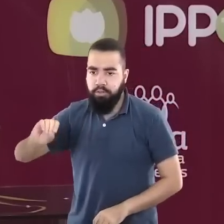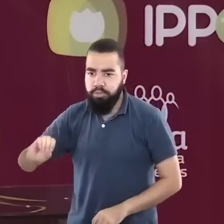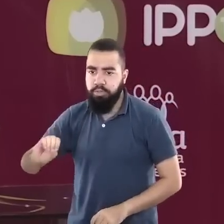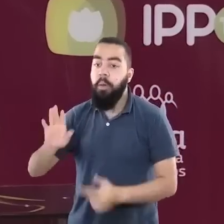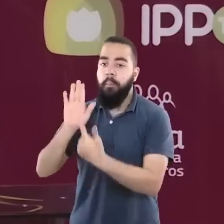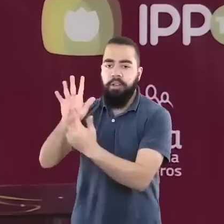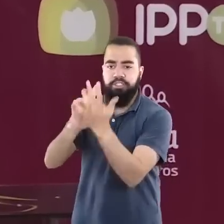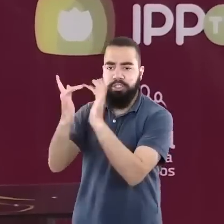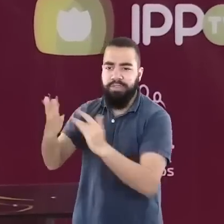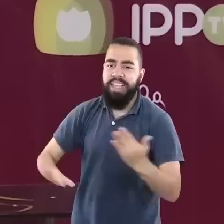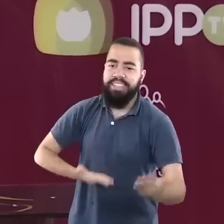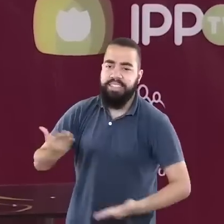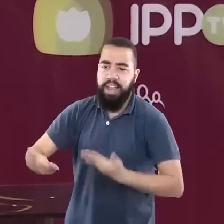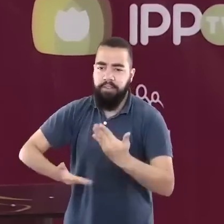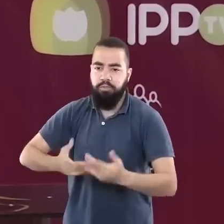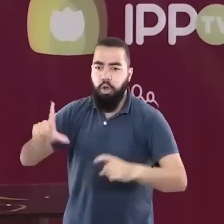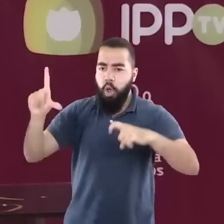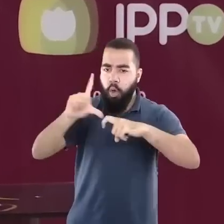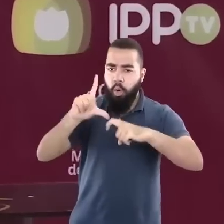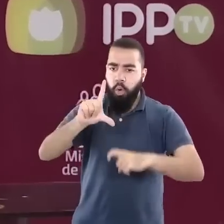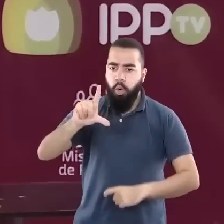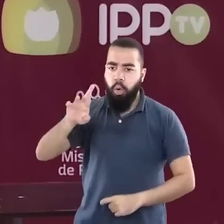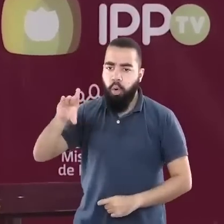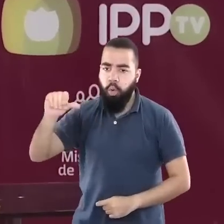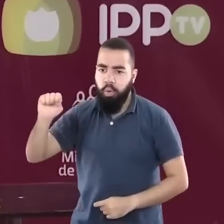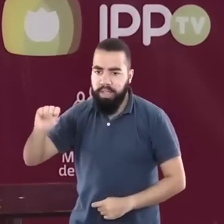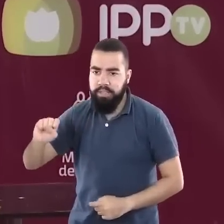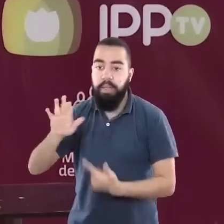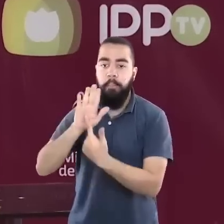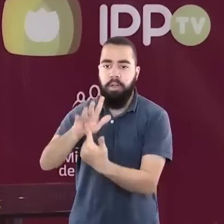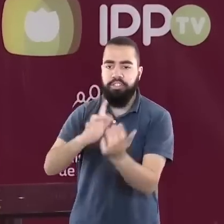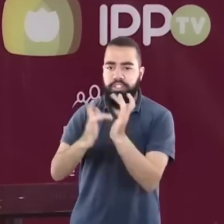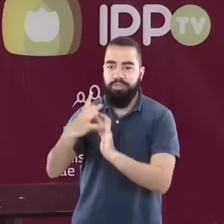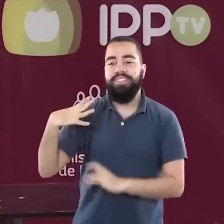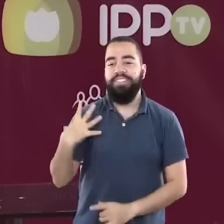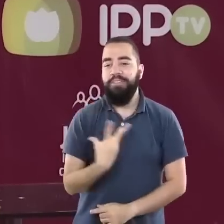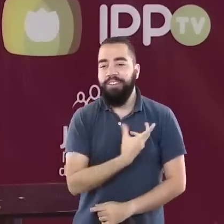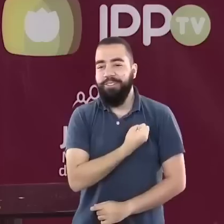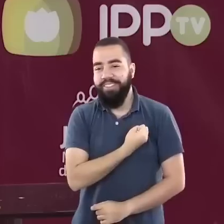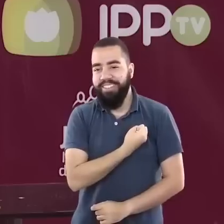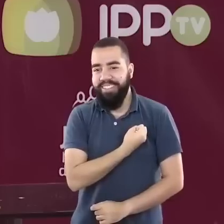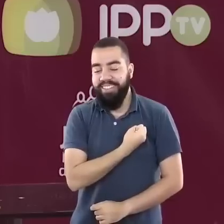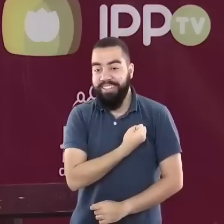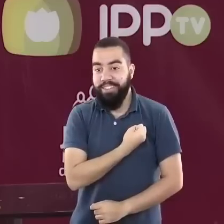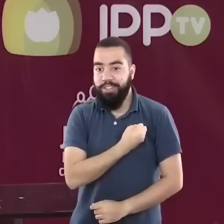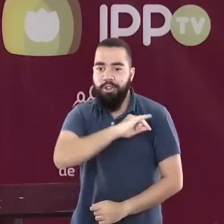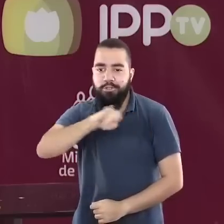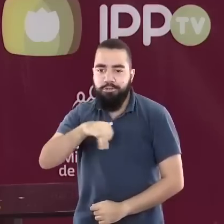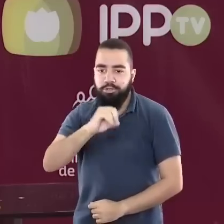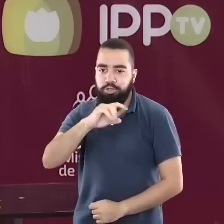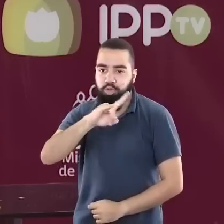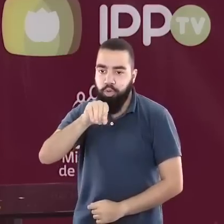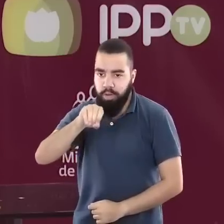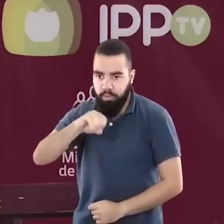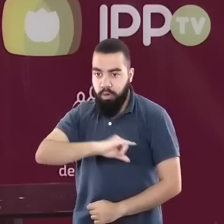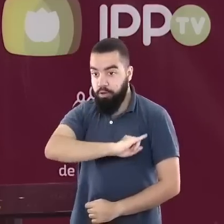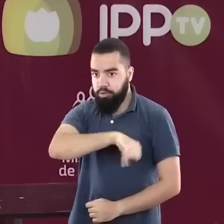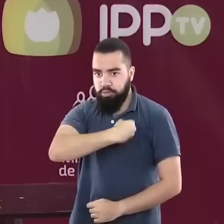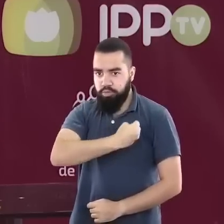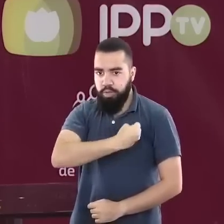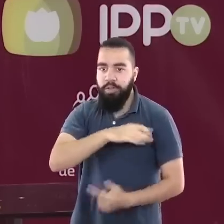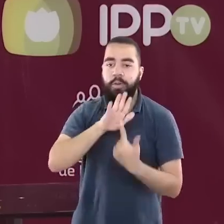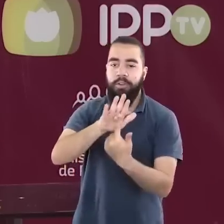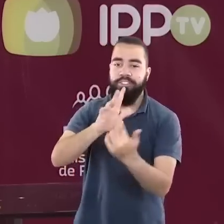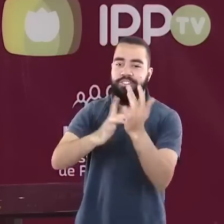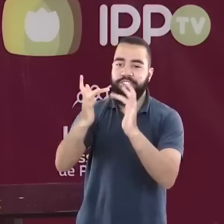Lucas nos apresenta Jesus como salvador o Cristo senhor João nos apresenta Jesus como